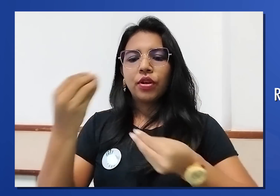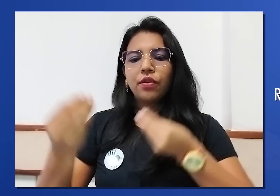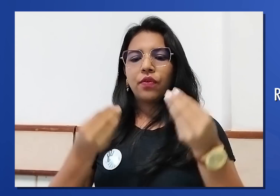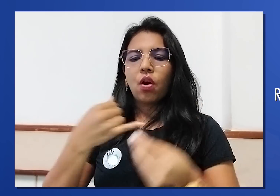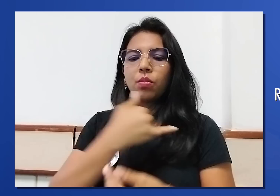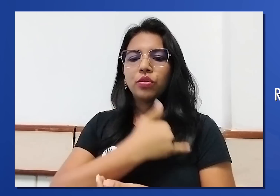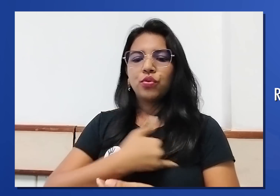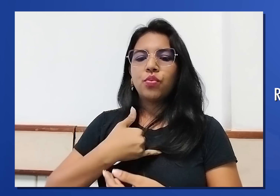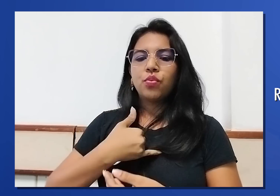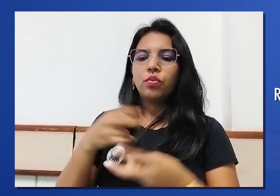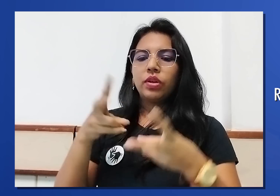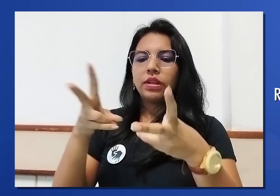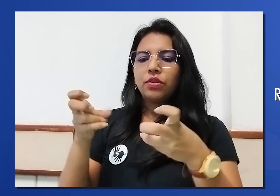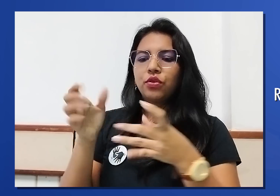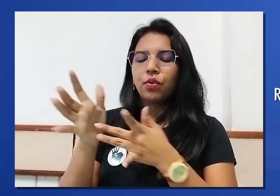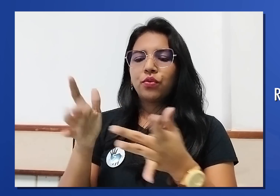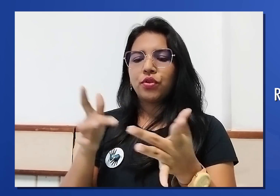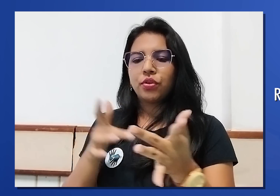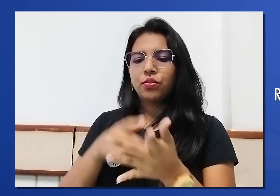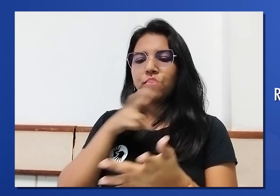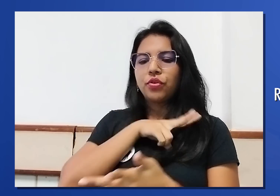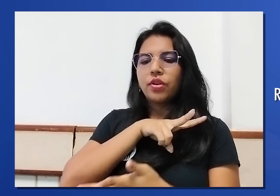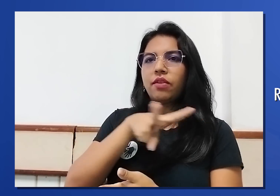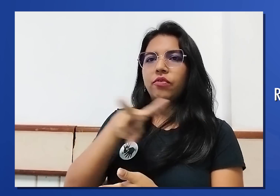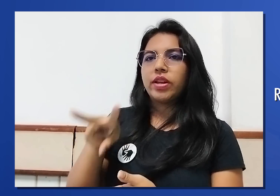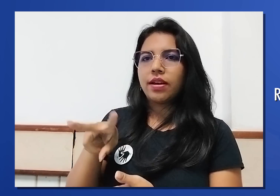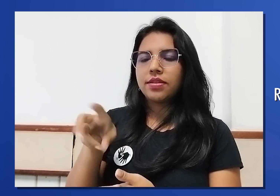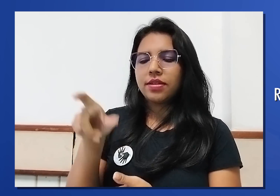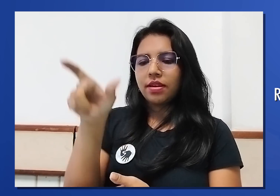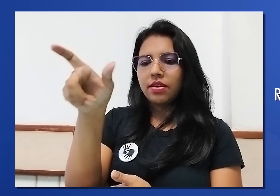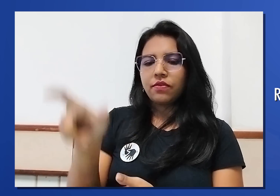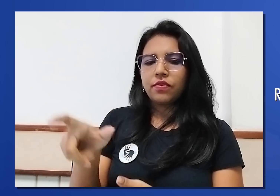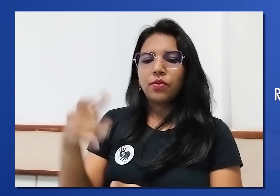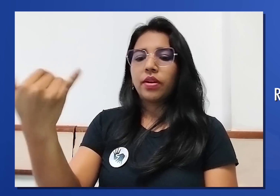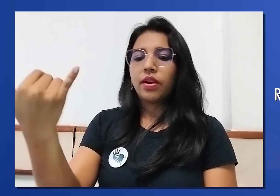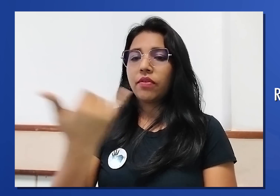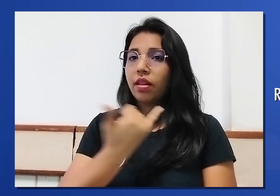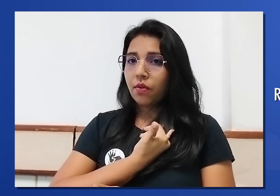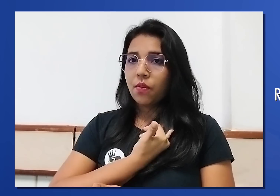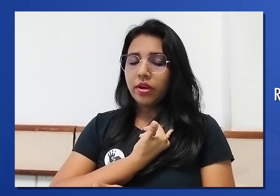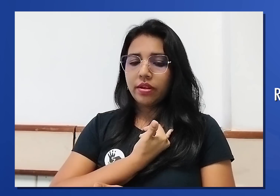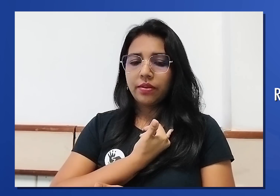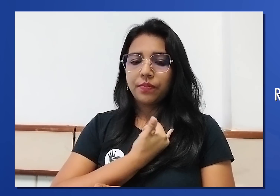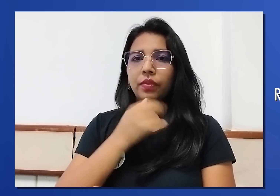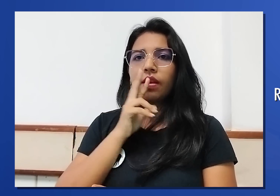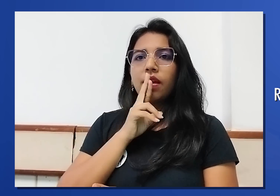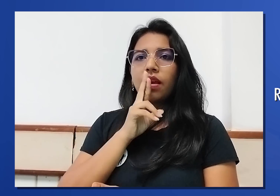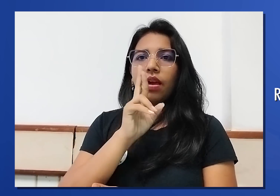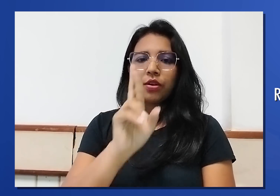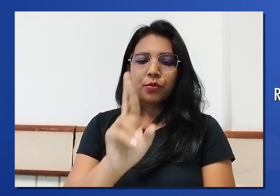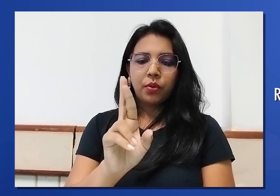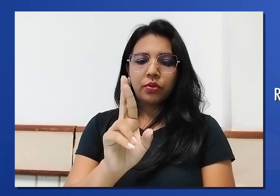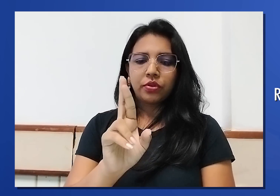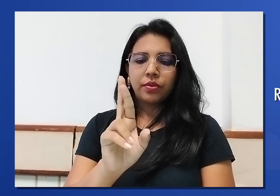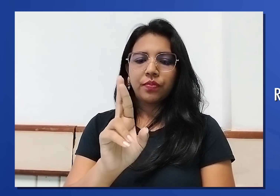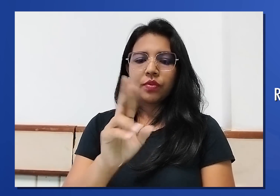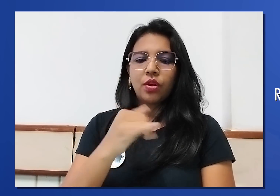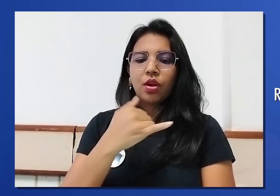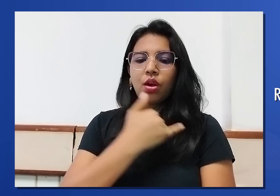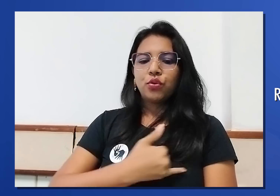de que forma João identificou Jesus ao virar-se e viu quem falava com ele?